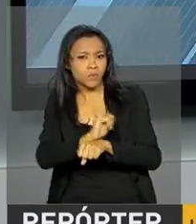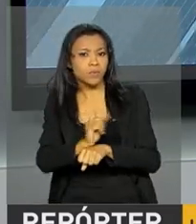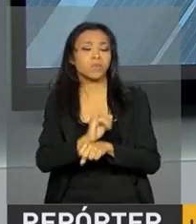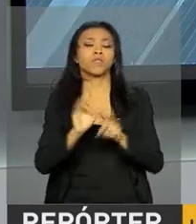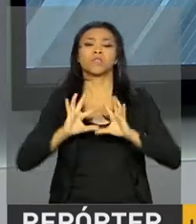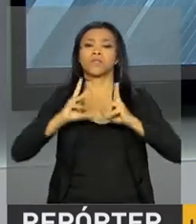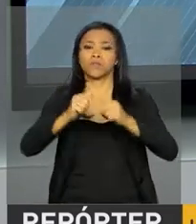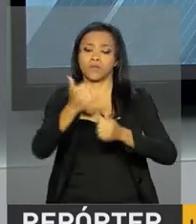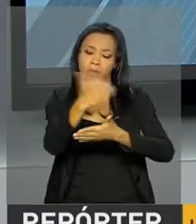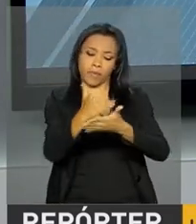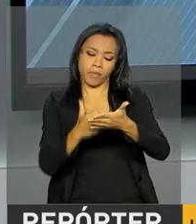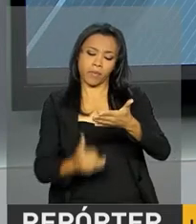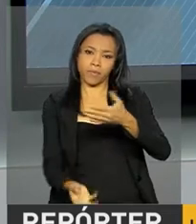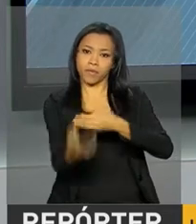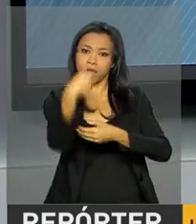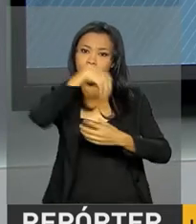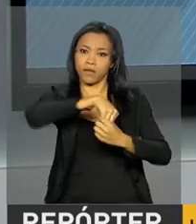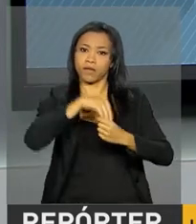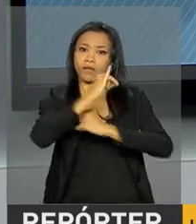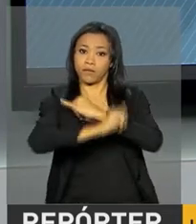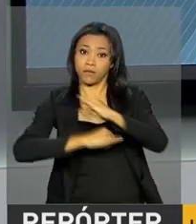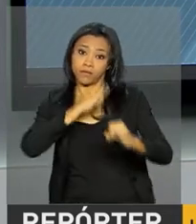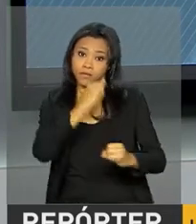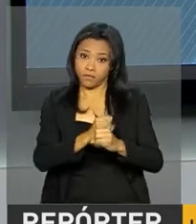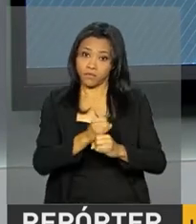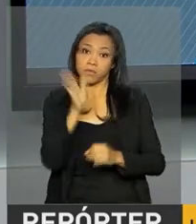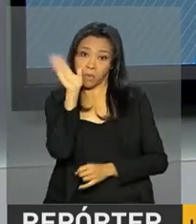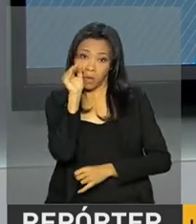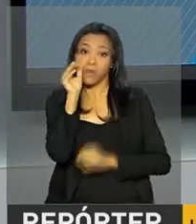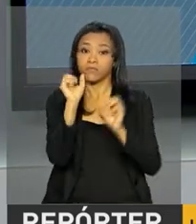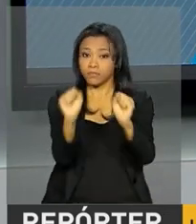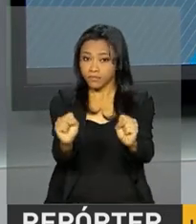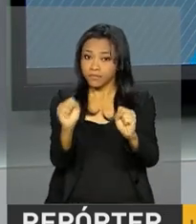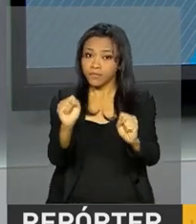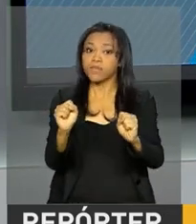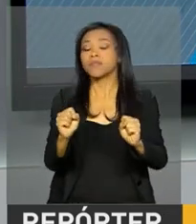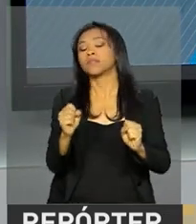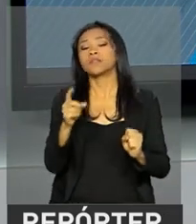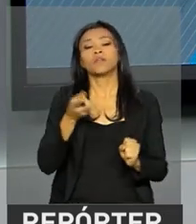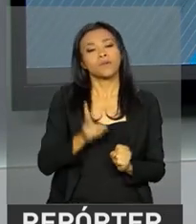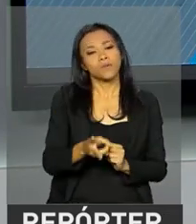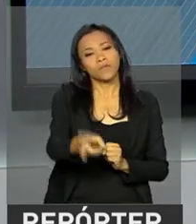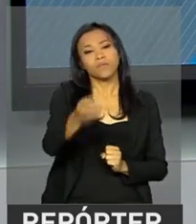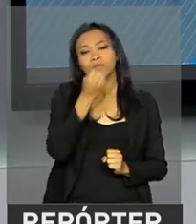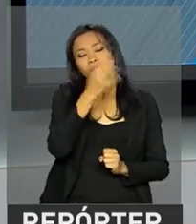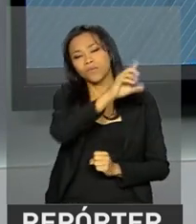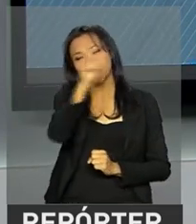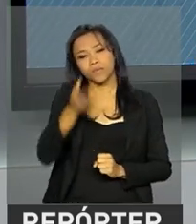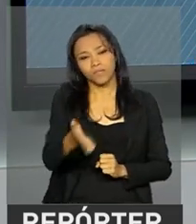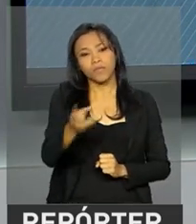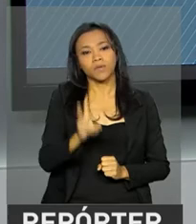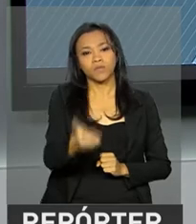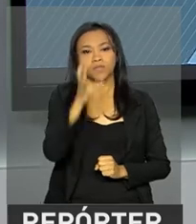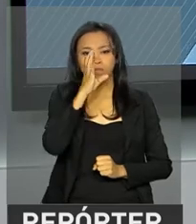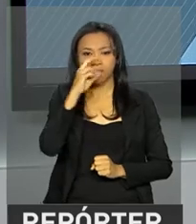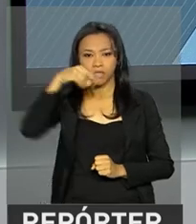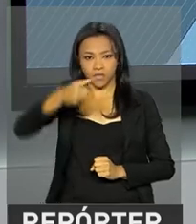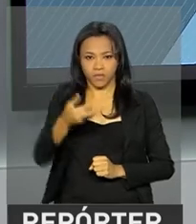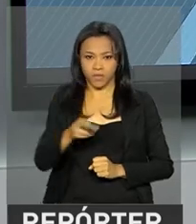e toda a nossa programação está disponível na nossa página na internet. Um bom dia para você e continue